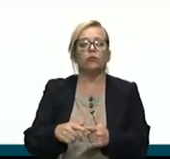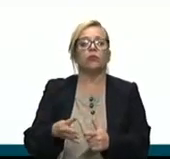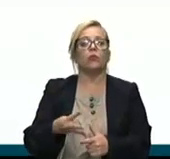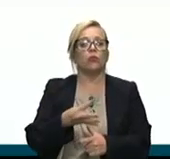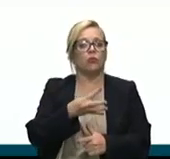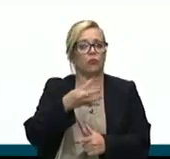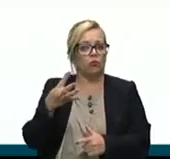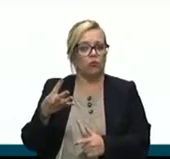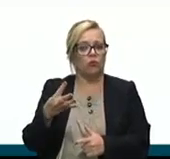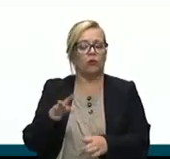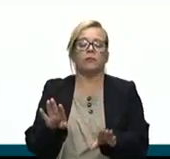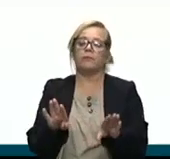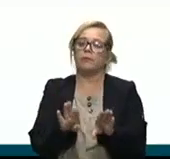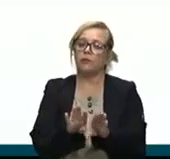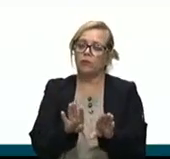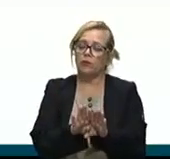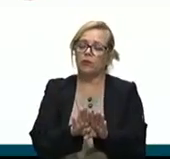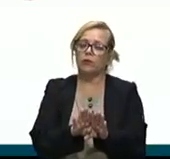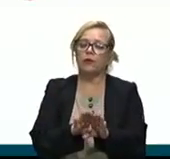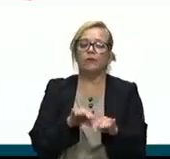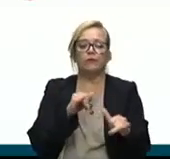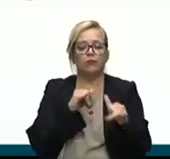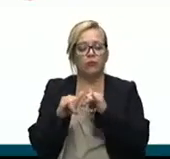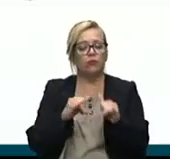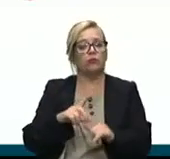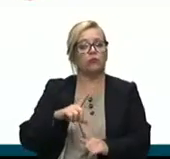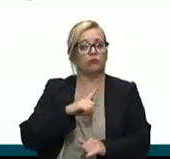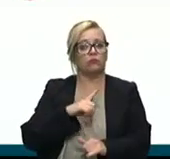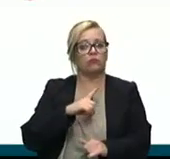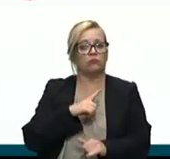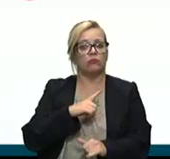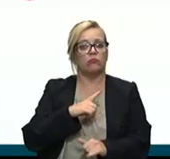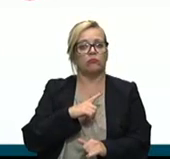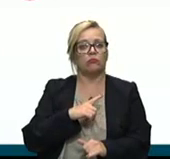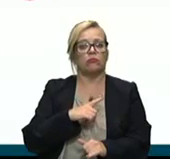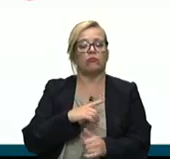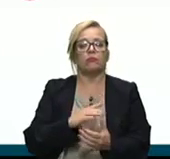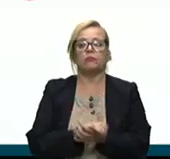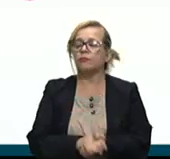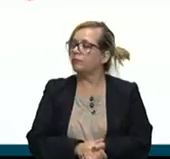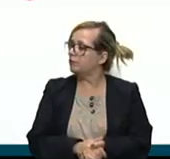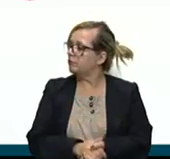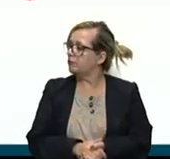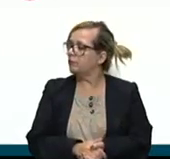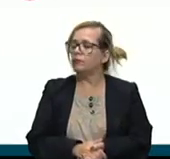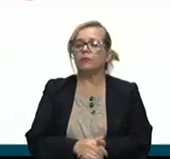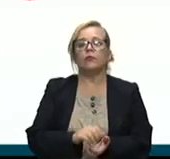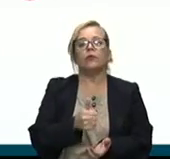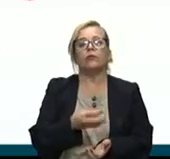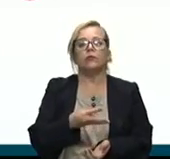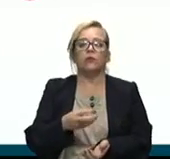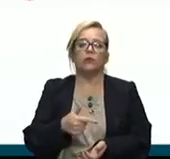4 na segunda parte, que é o número de dados que eu tenho. 570 dividido por 4,